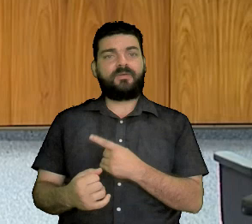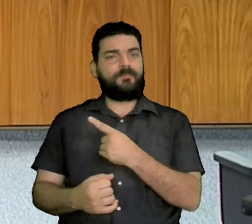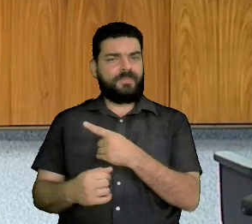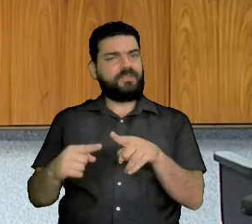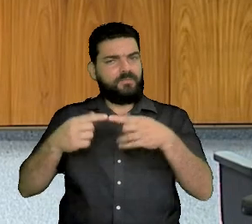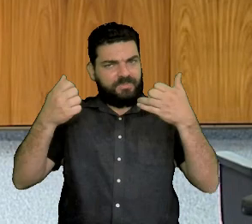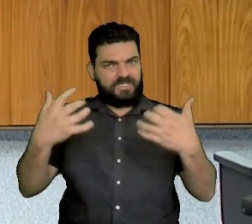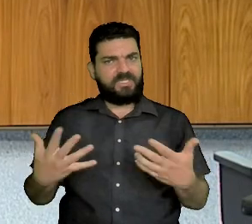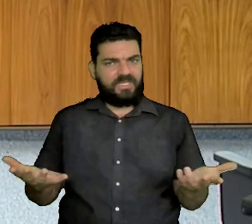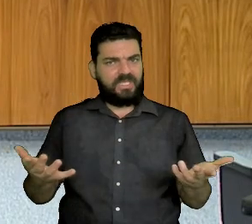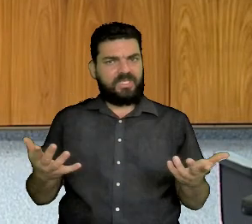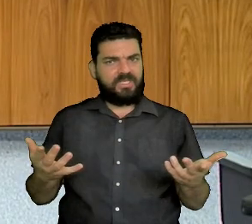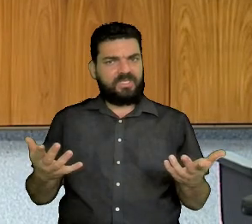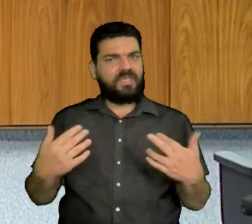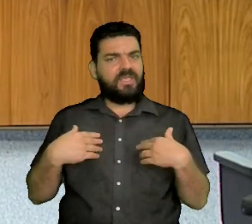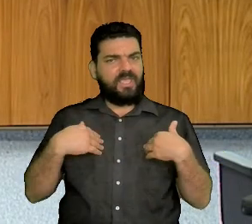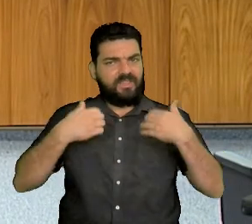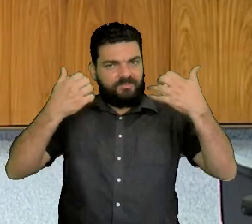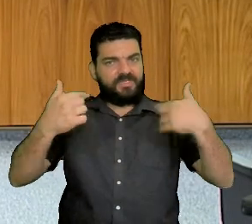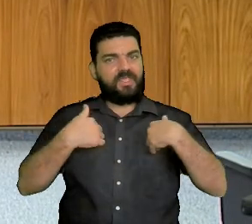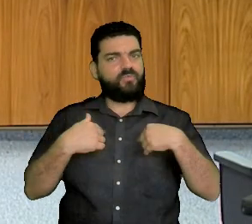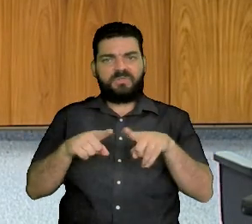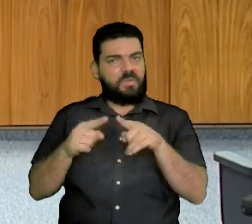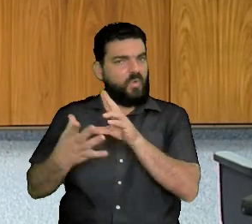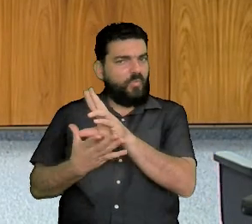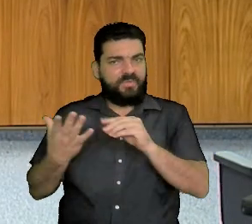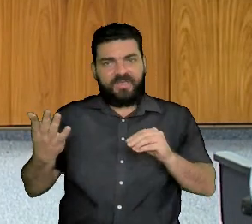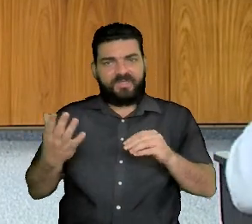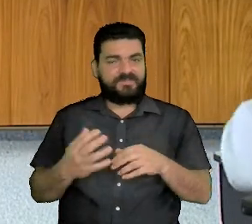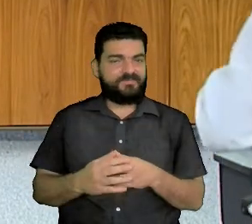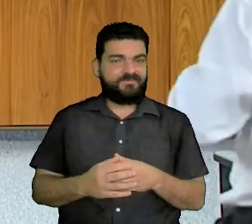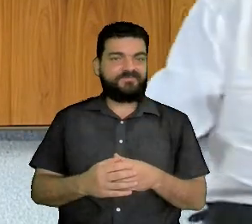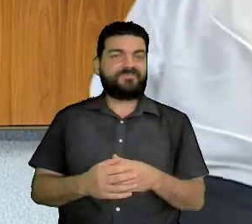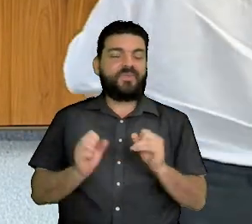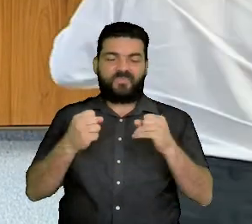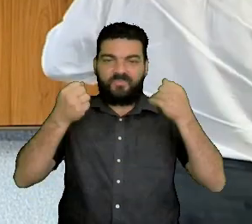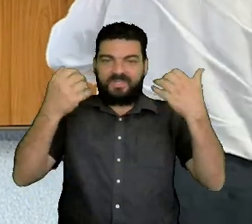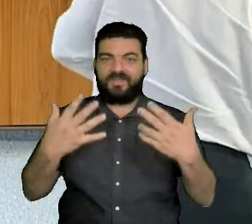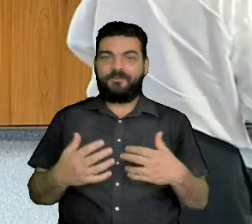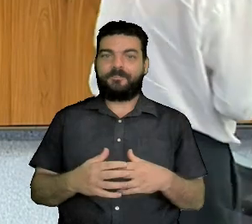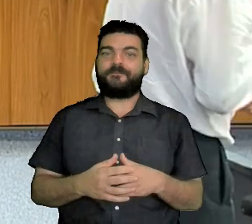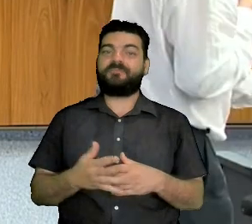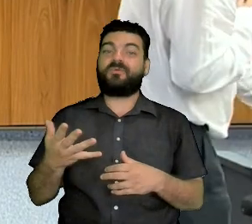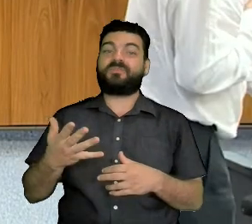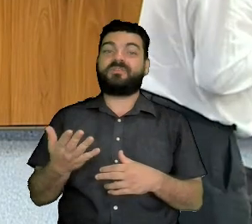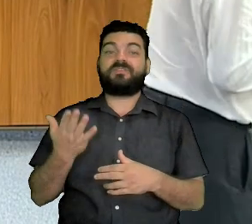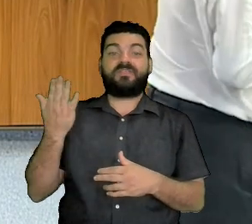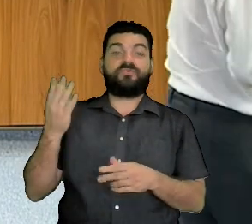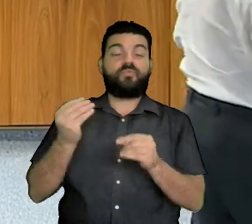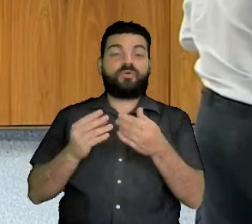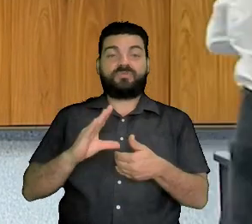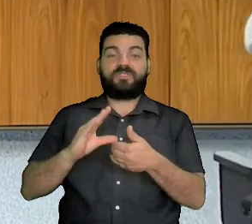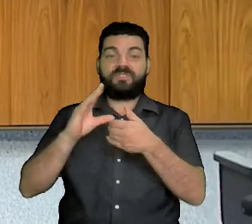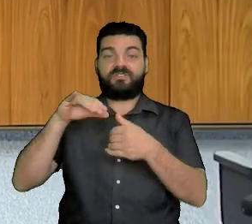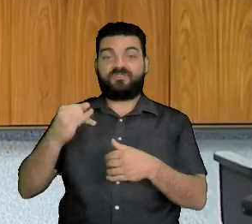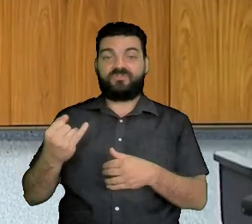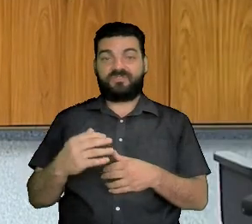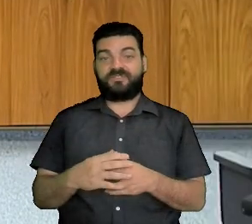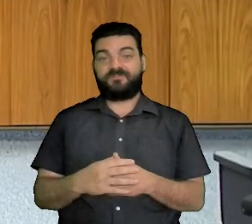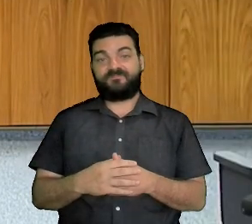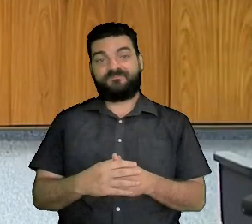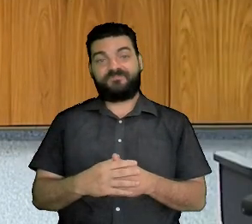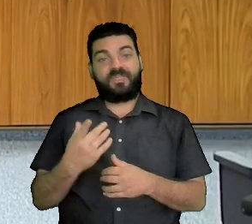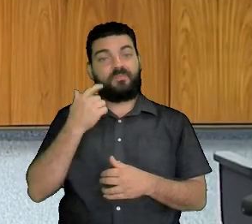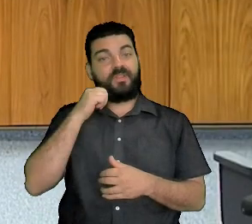faz assim. Então, eu me sinto no direito de me apropriar da nossa conselheira do CNJ, a